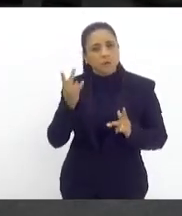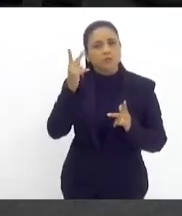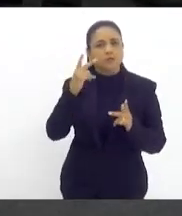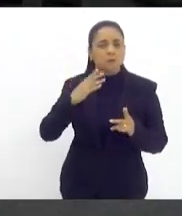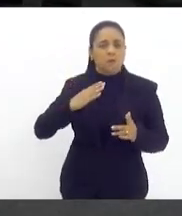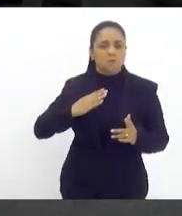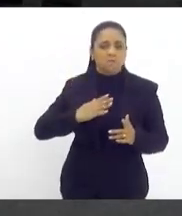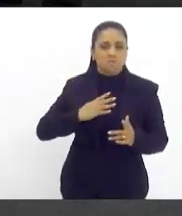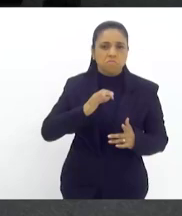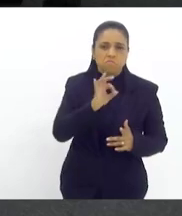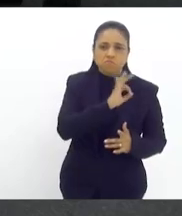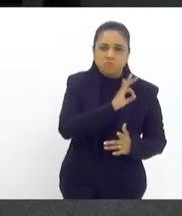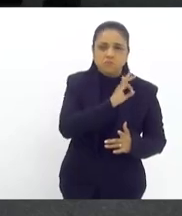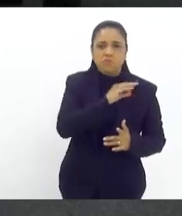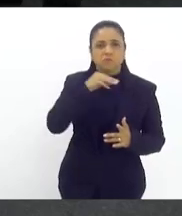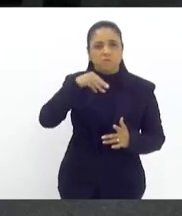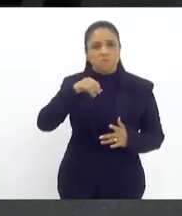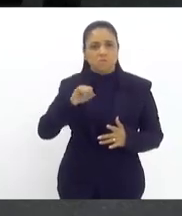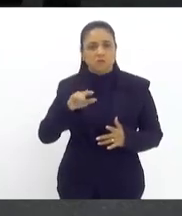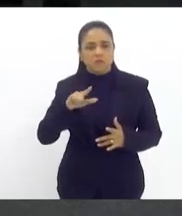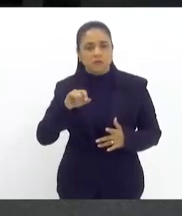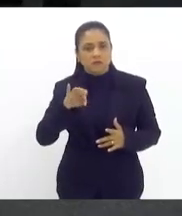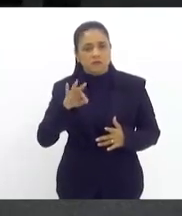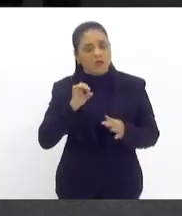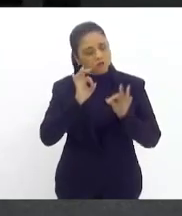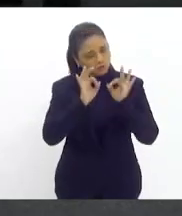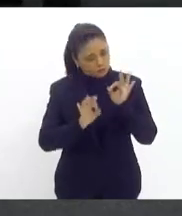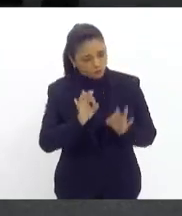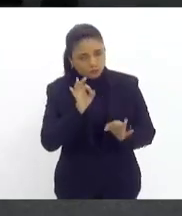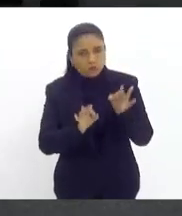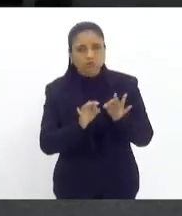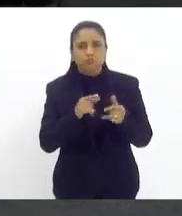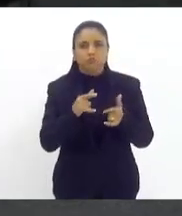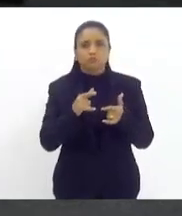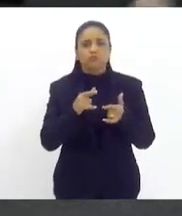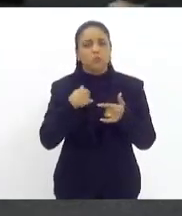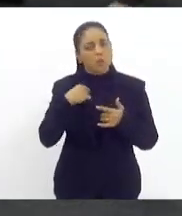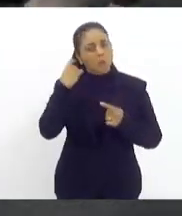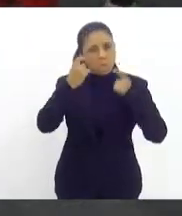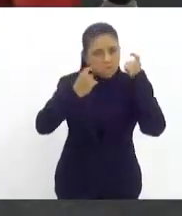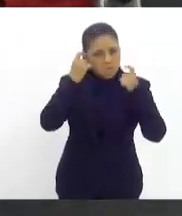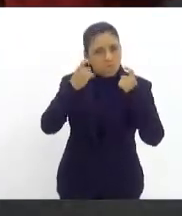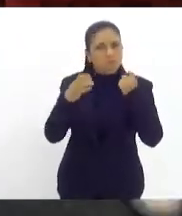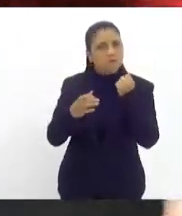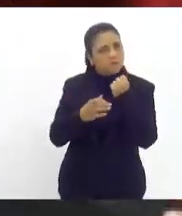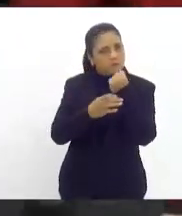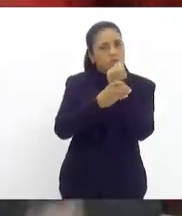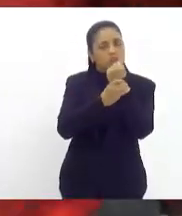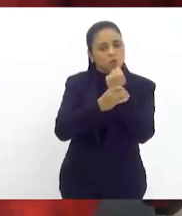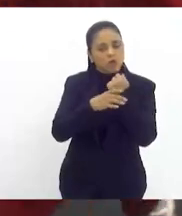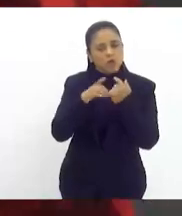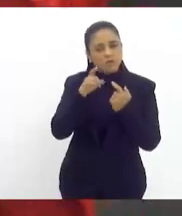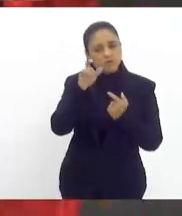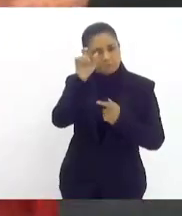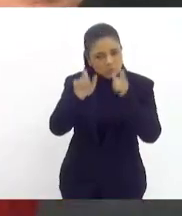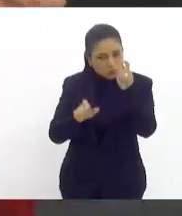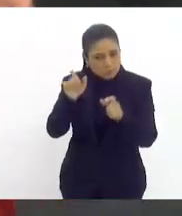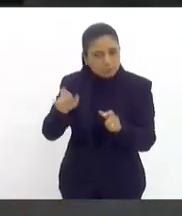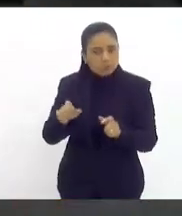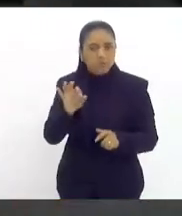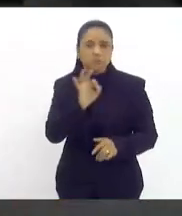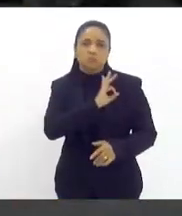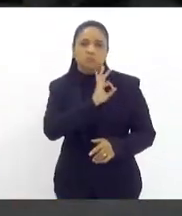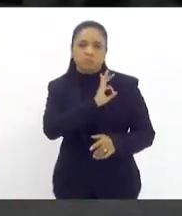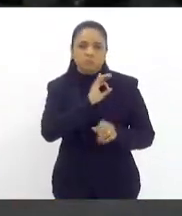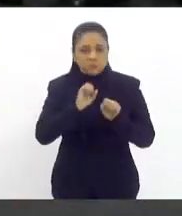Eu quero dizer que nós nos preocupamos, sim, com a segurança desses que defendem a nossa vida.